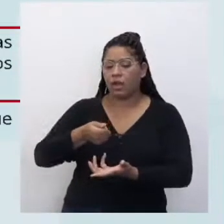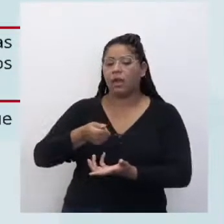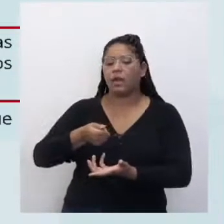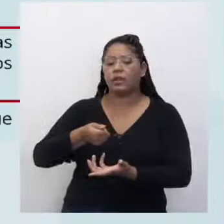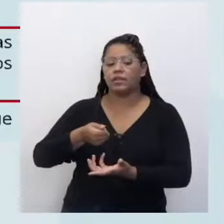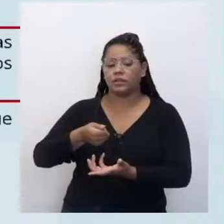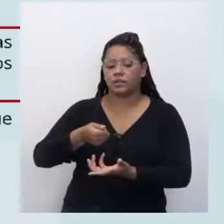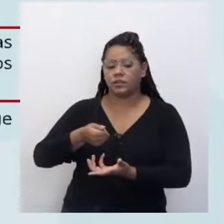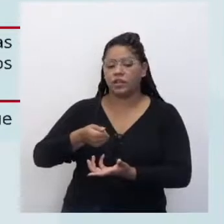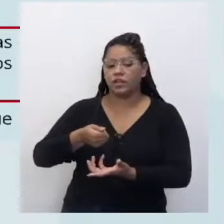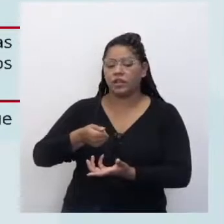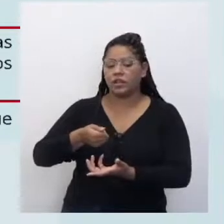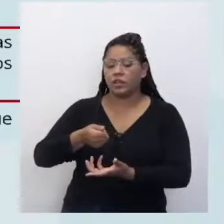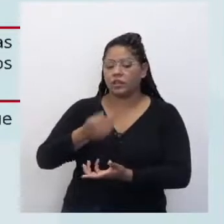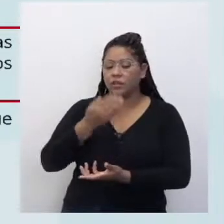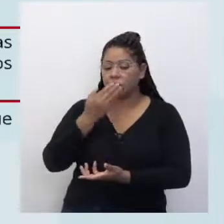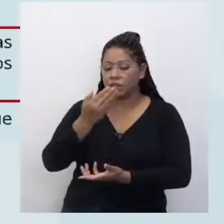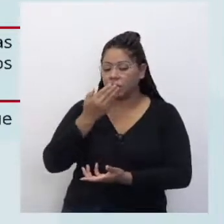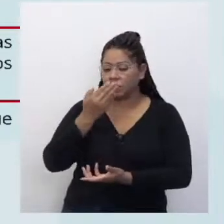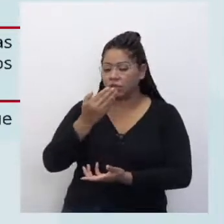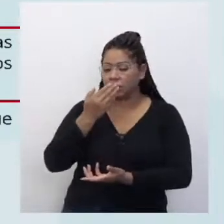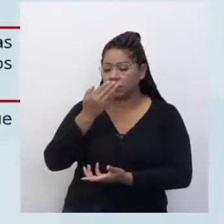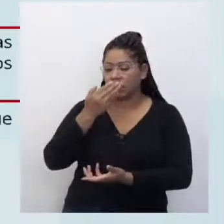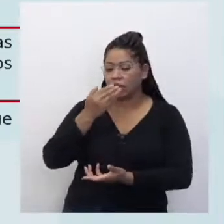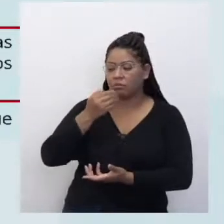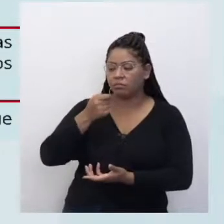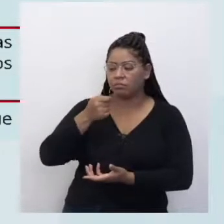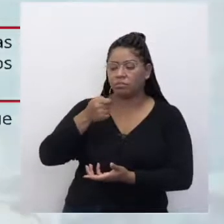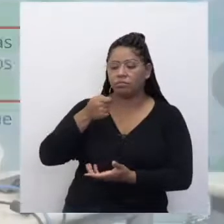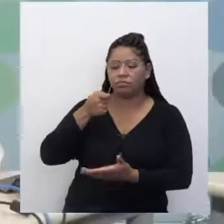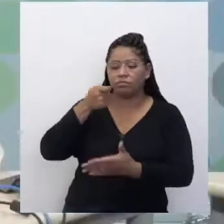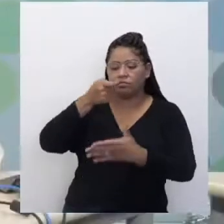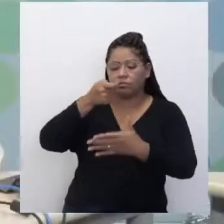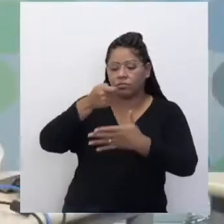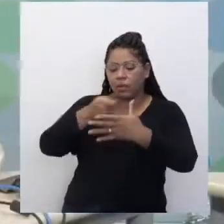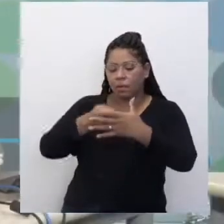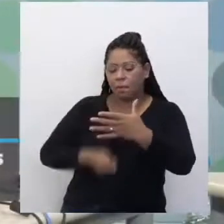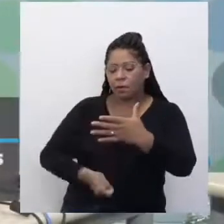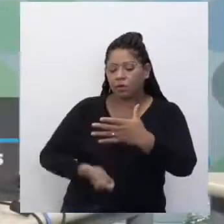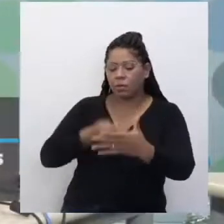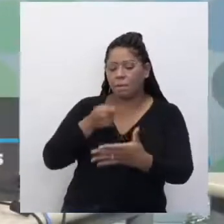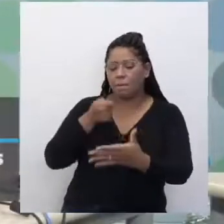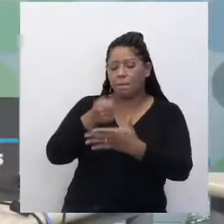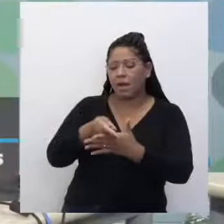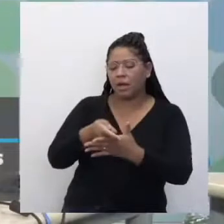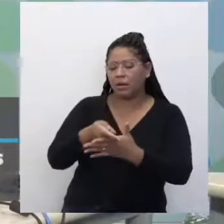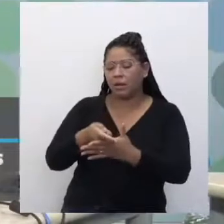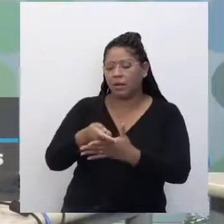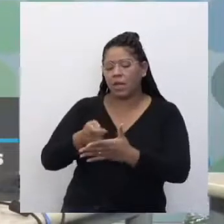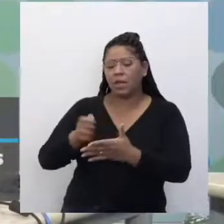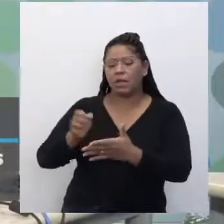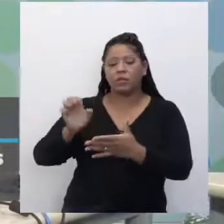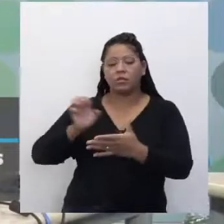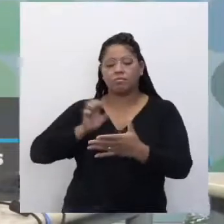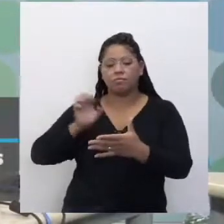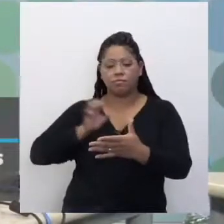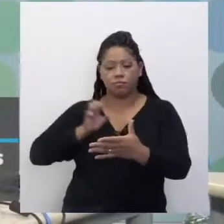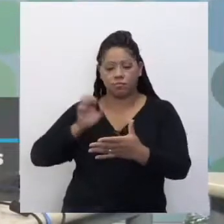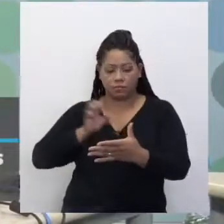em impostos pagos pelos burgueses, né? Então, vocês vejam que o rei, sim, também